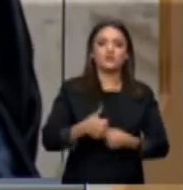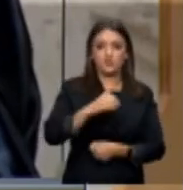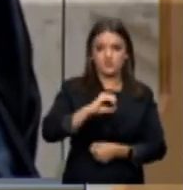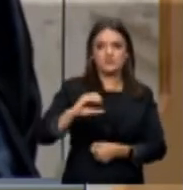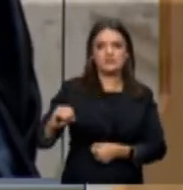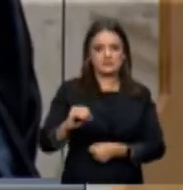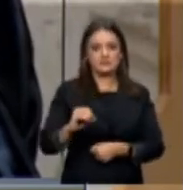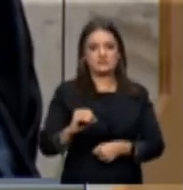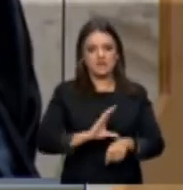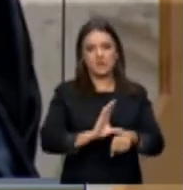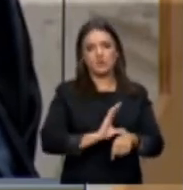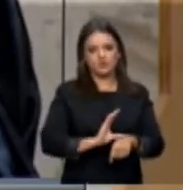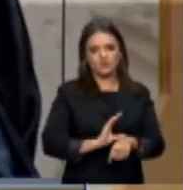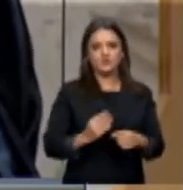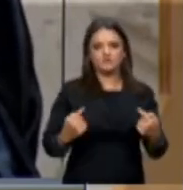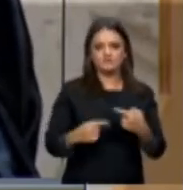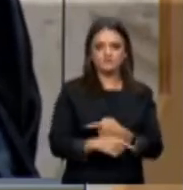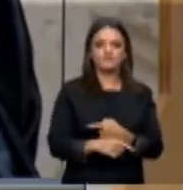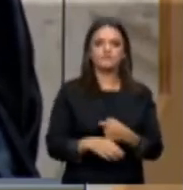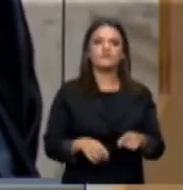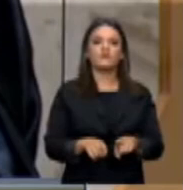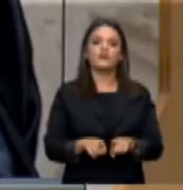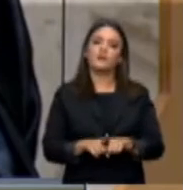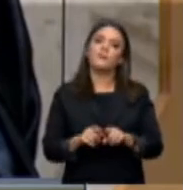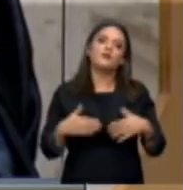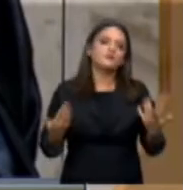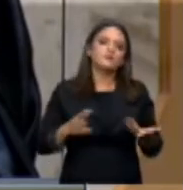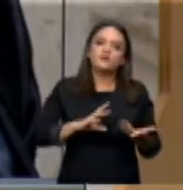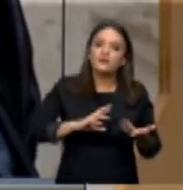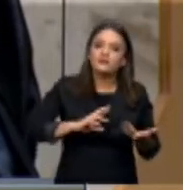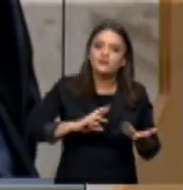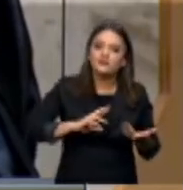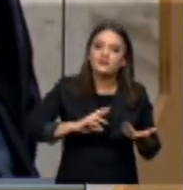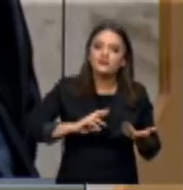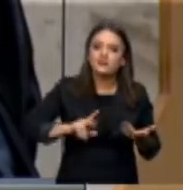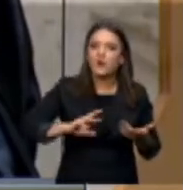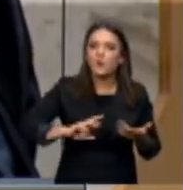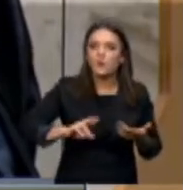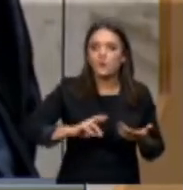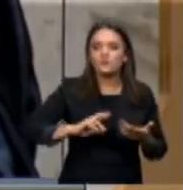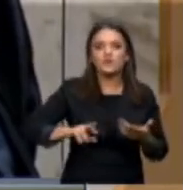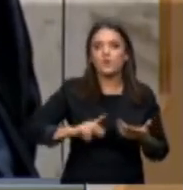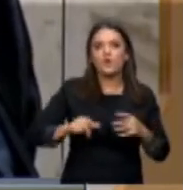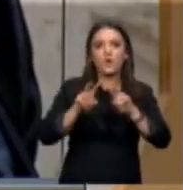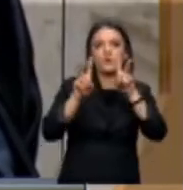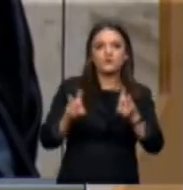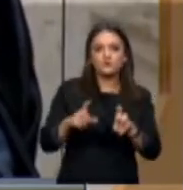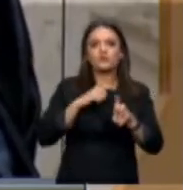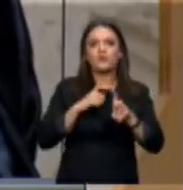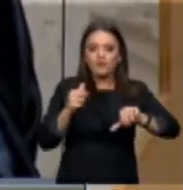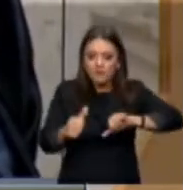Lei Maior. Não se depara, no particular, com campo propício a redefinições legislativas de natureza